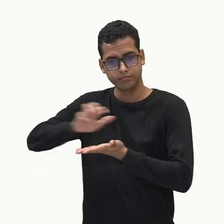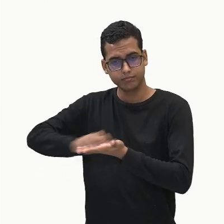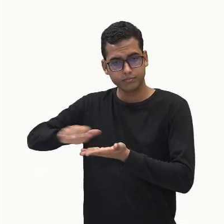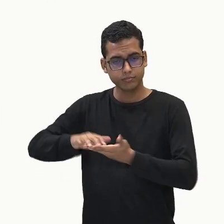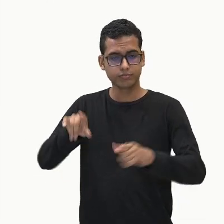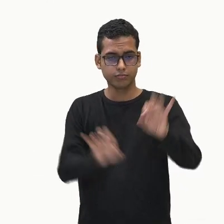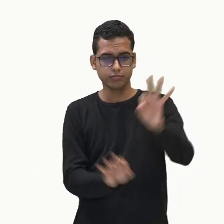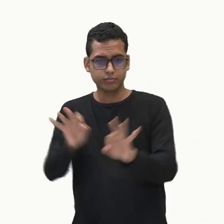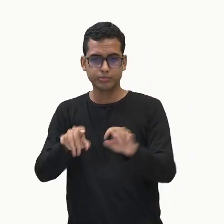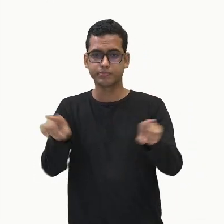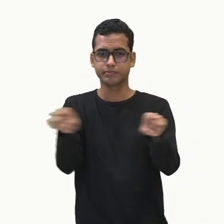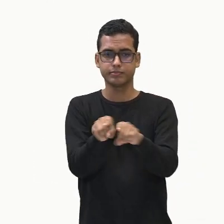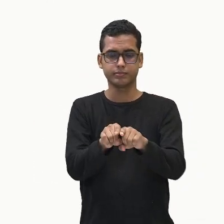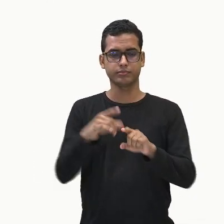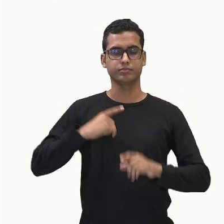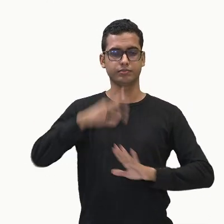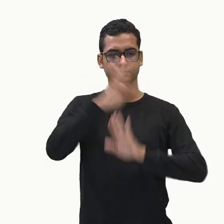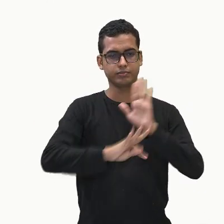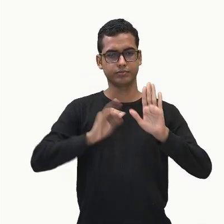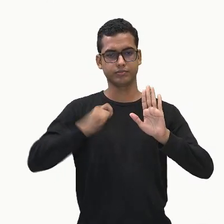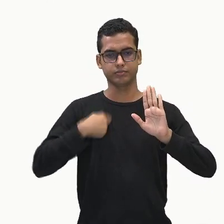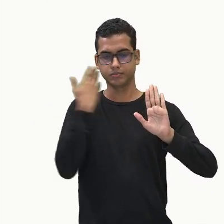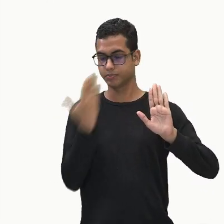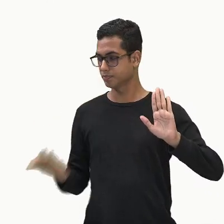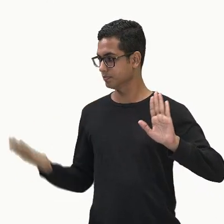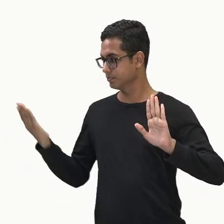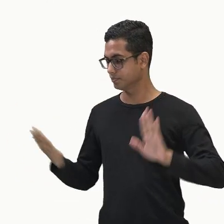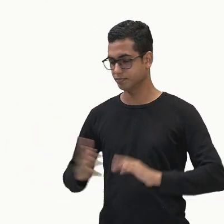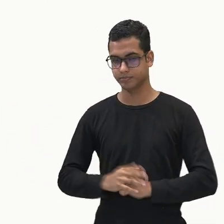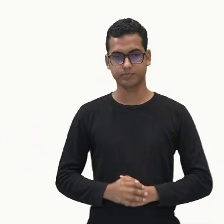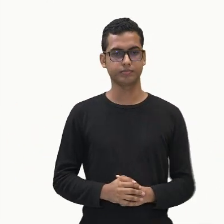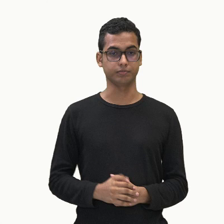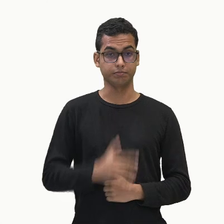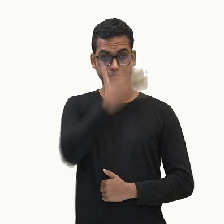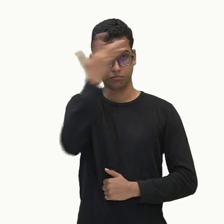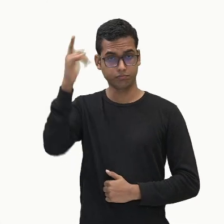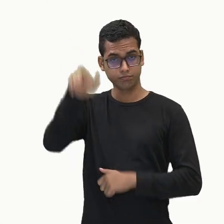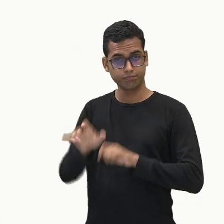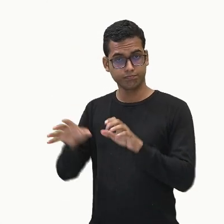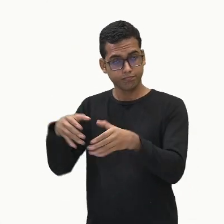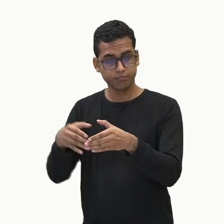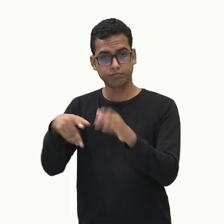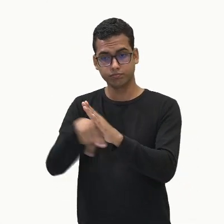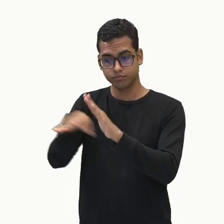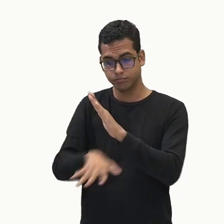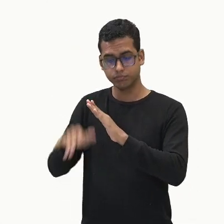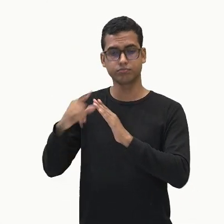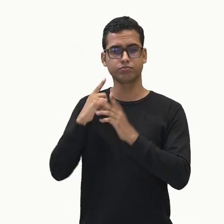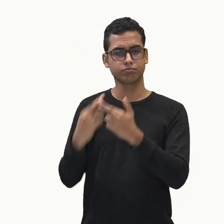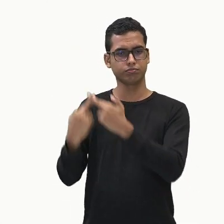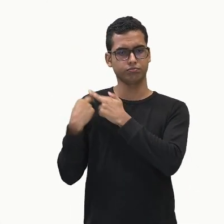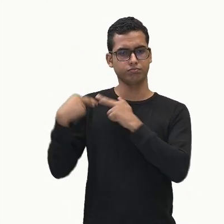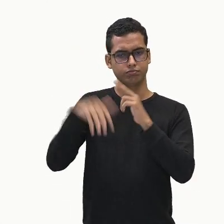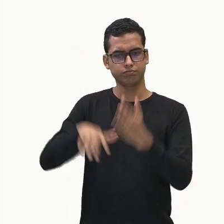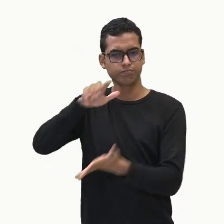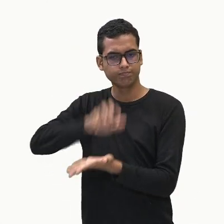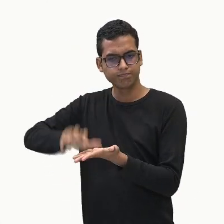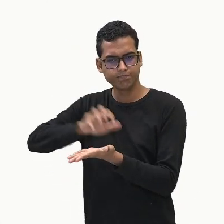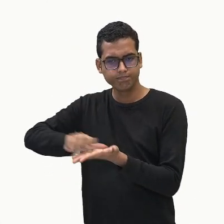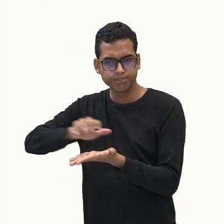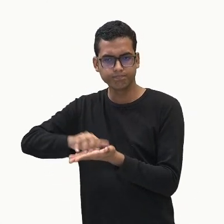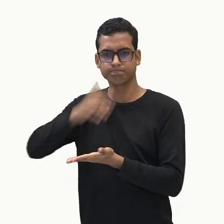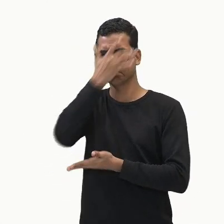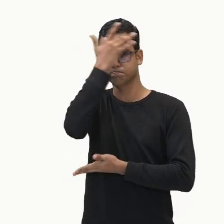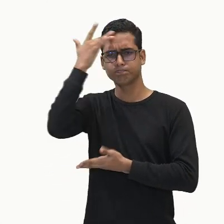as diretrizes de la dirección. Então, o pessoal lá da secretaria, no caso a secretária ou secretário, é a pessoa